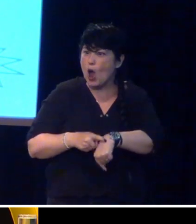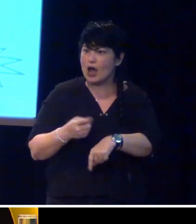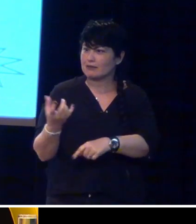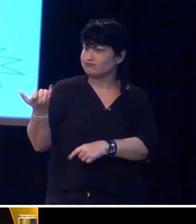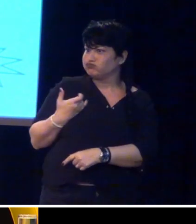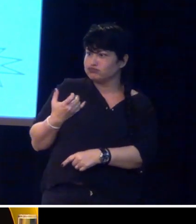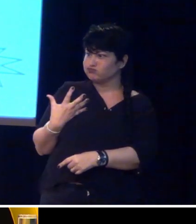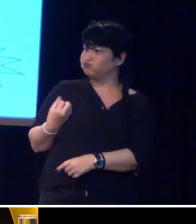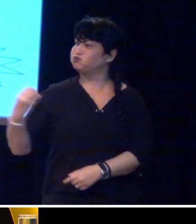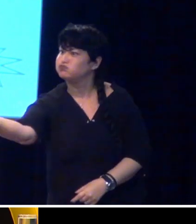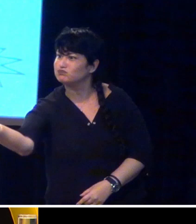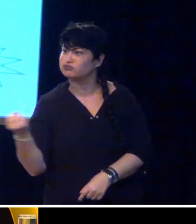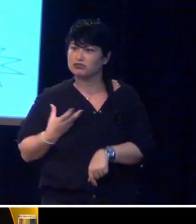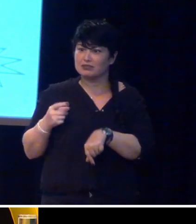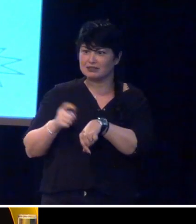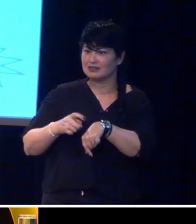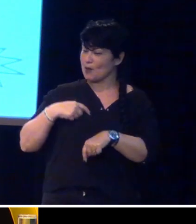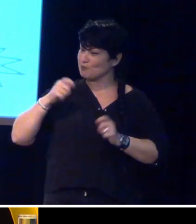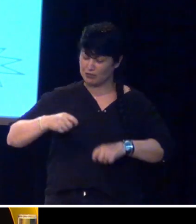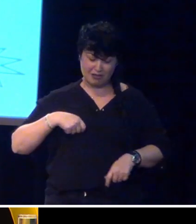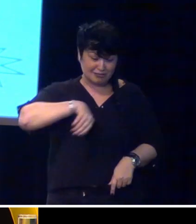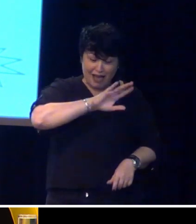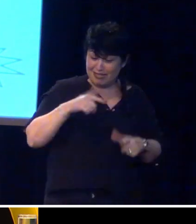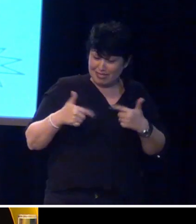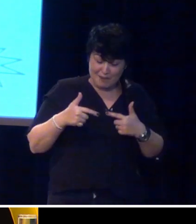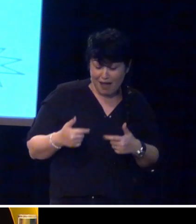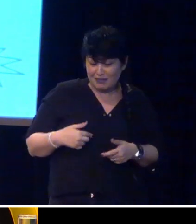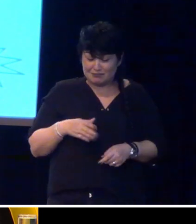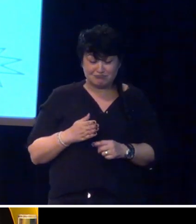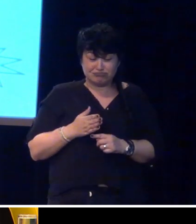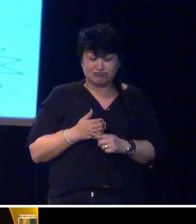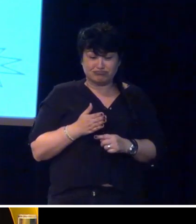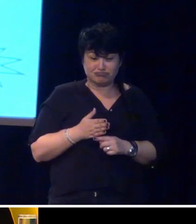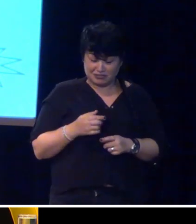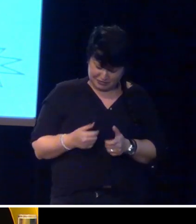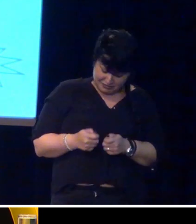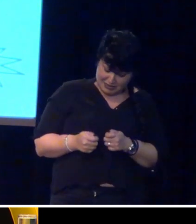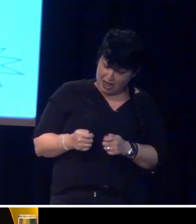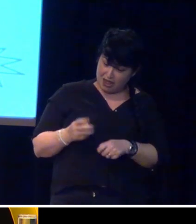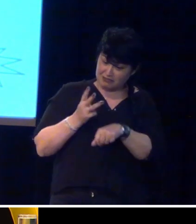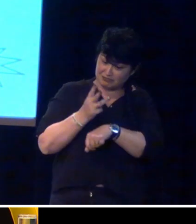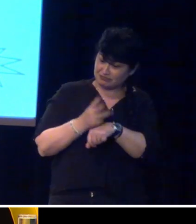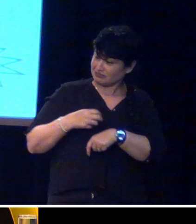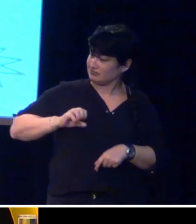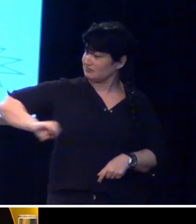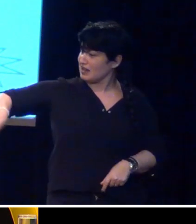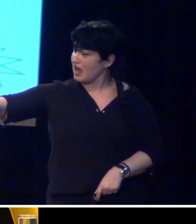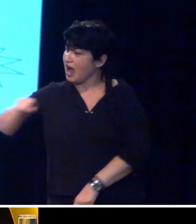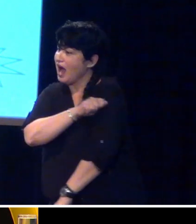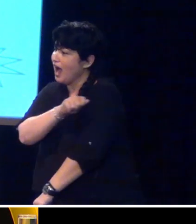Então, eu posso, se eu tive uma ideia, indo para o trabalho, eu posso enviar um WhatsApp para os meus alunos e eles